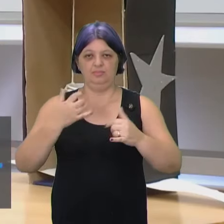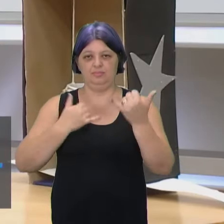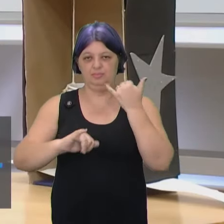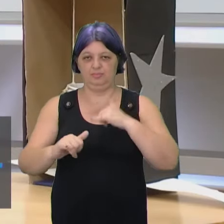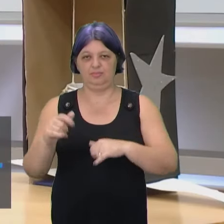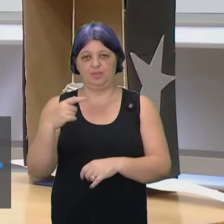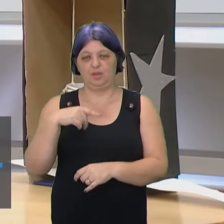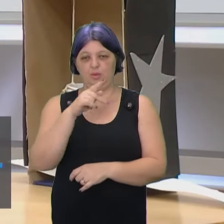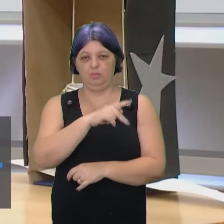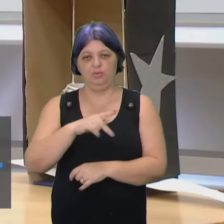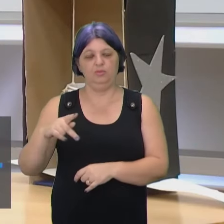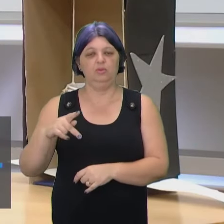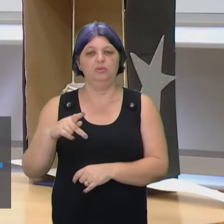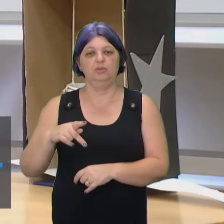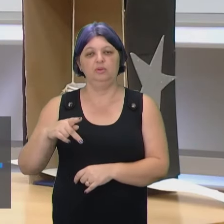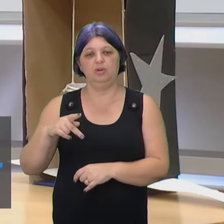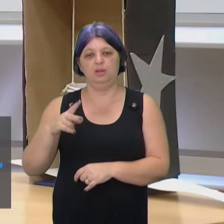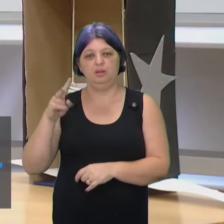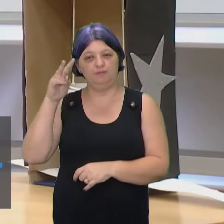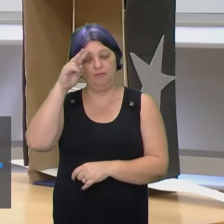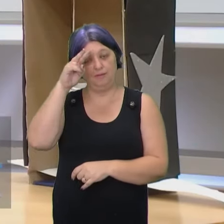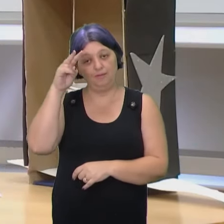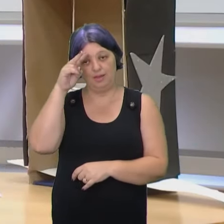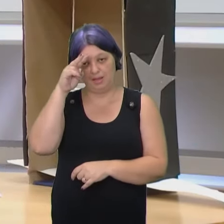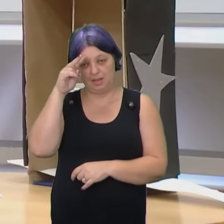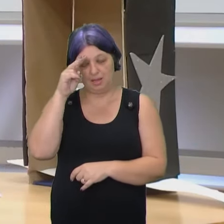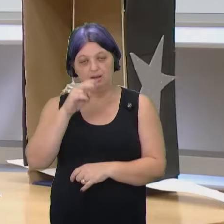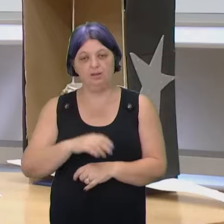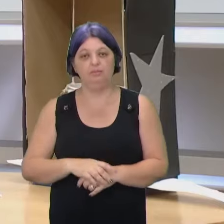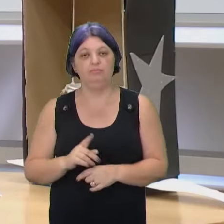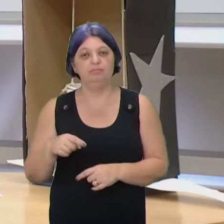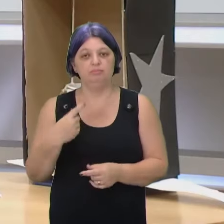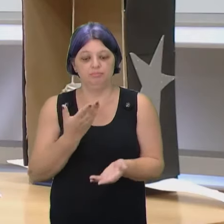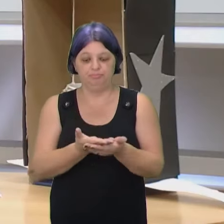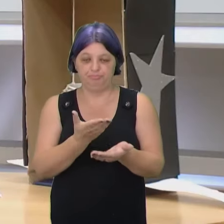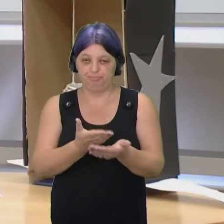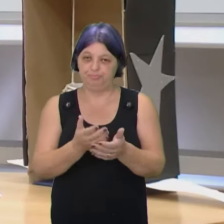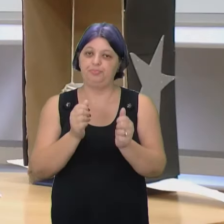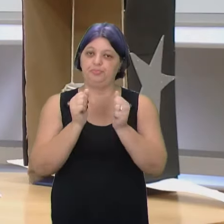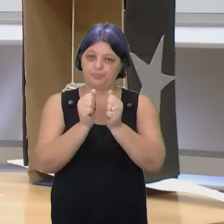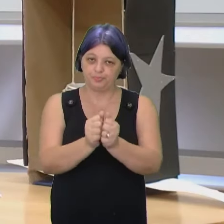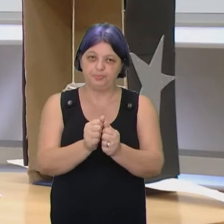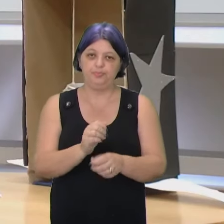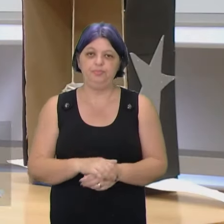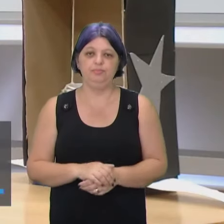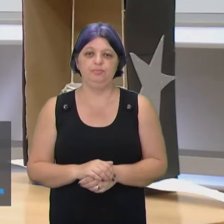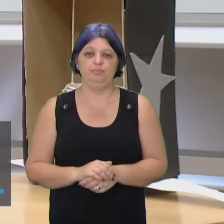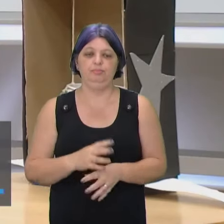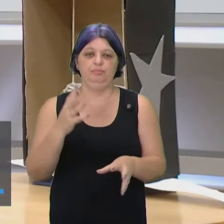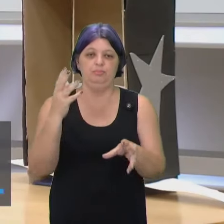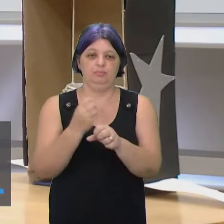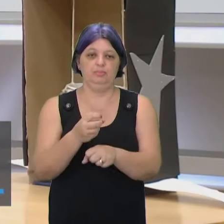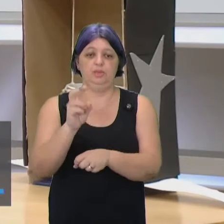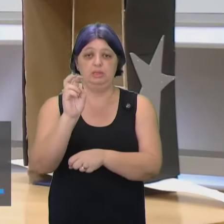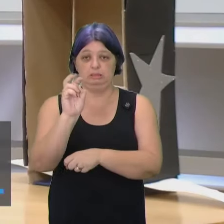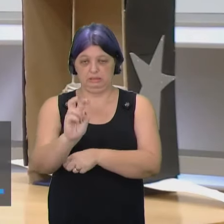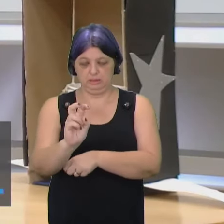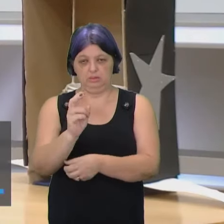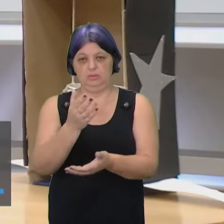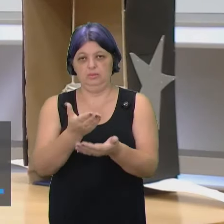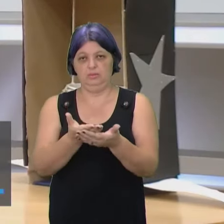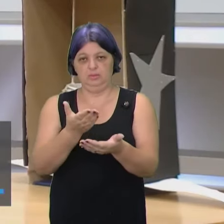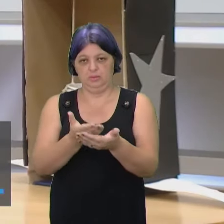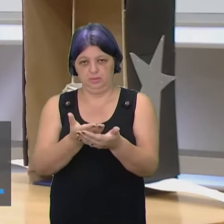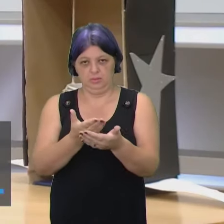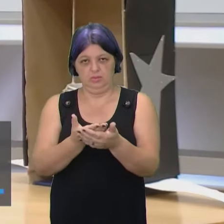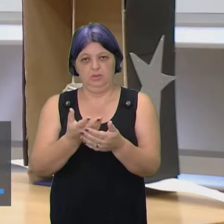professora de vocês neste componente. Nós estamos estudando junto esse novo aprofundamento aí, né, com 5 componentes, o aprofundamento,